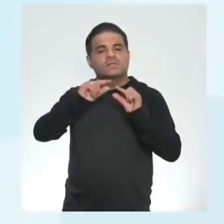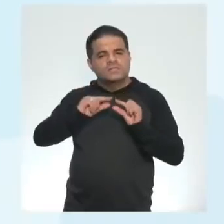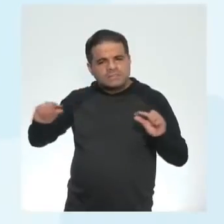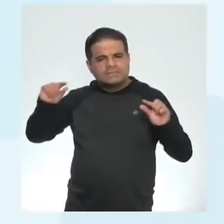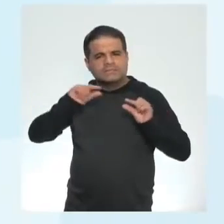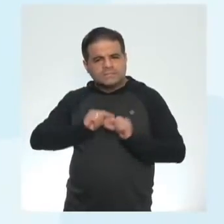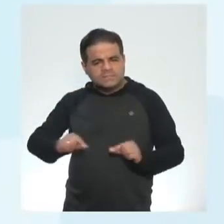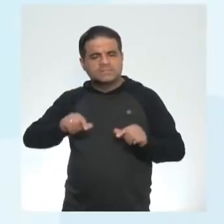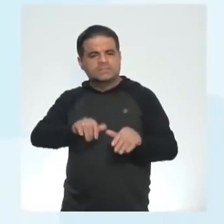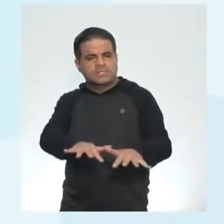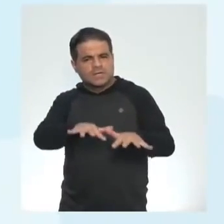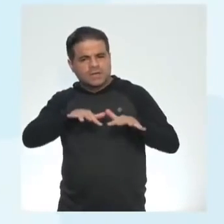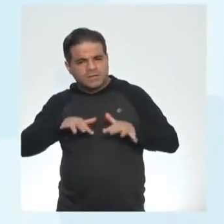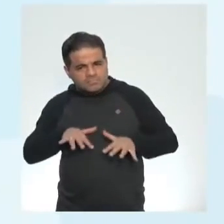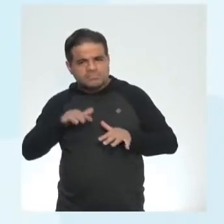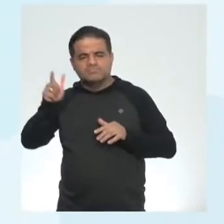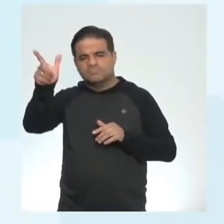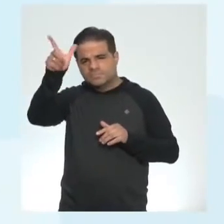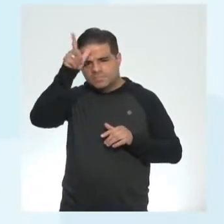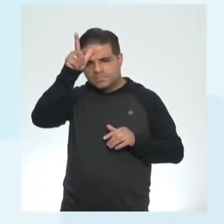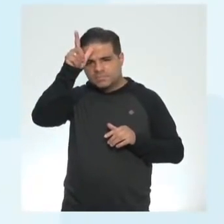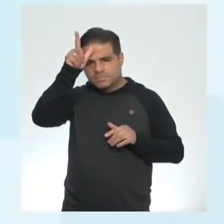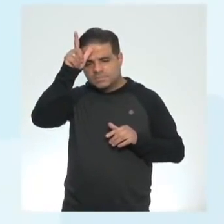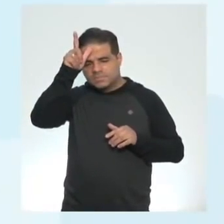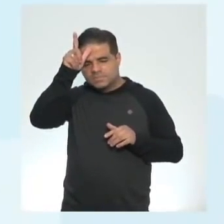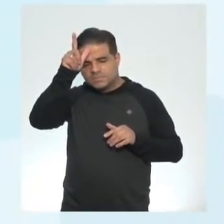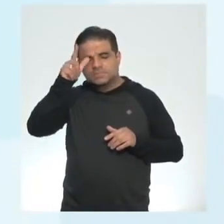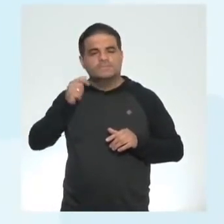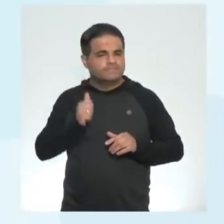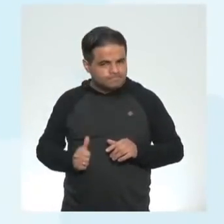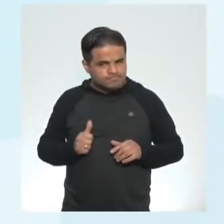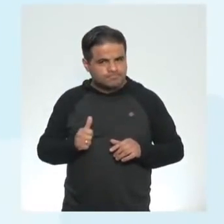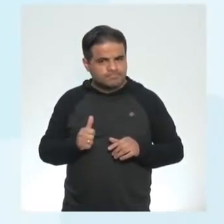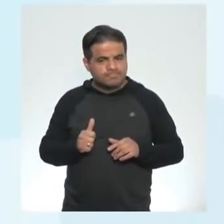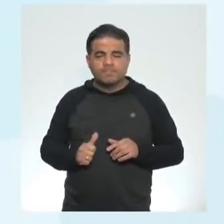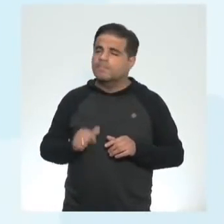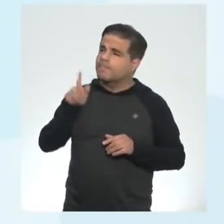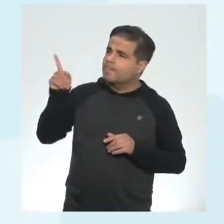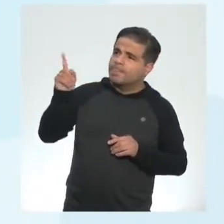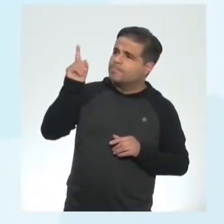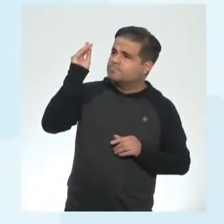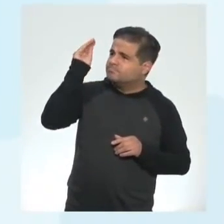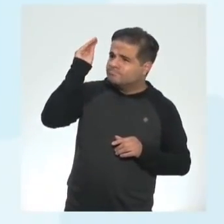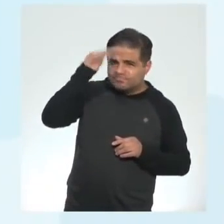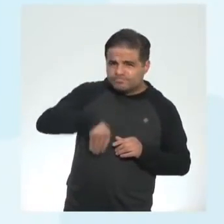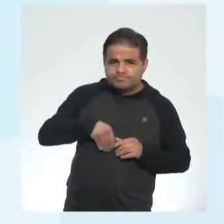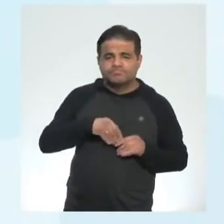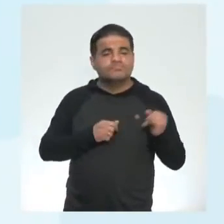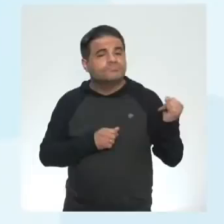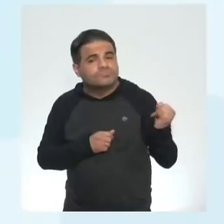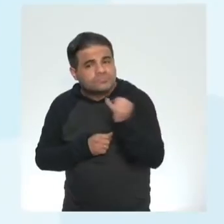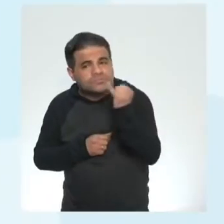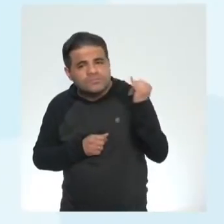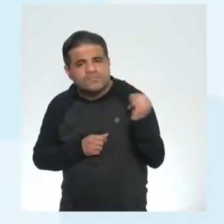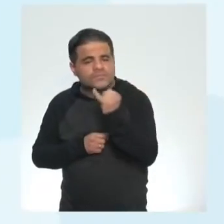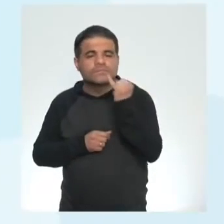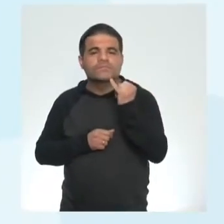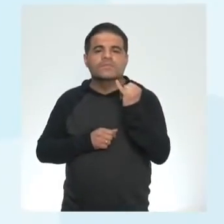de trincheiras da Alemanha. Legal? Então, esse recuo foi importante